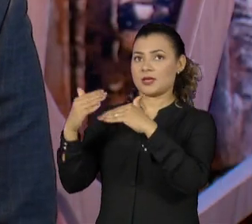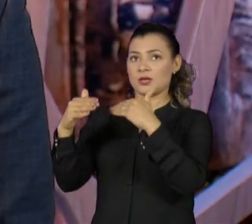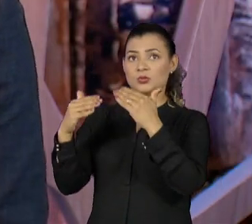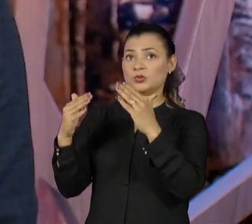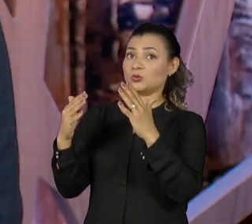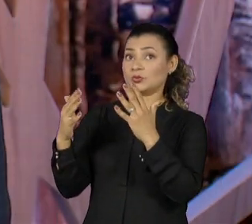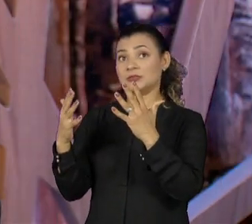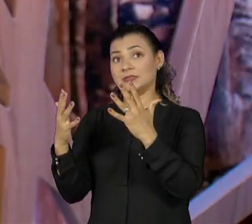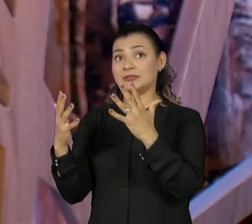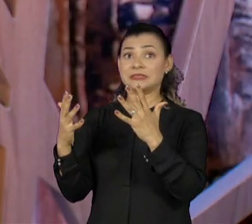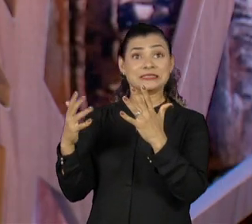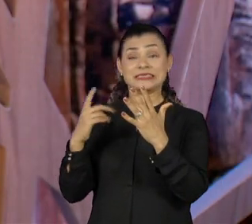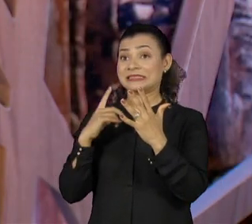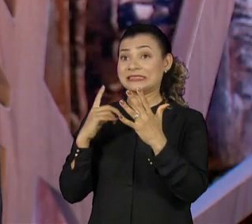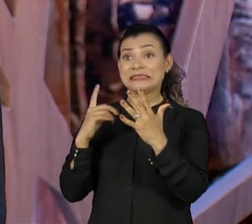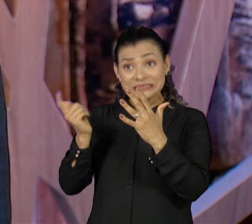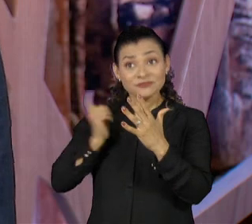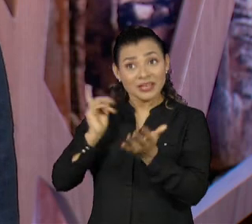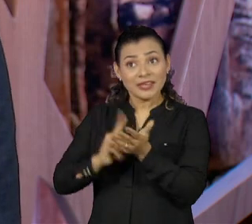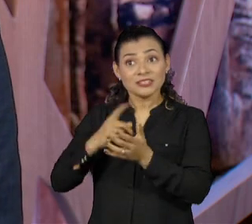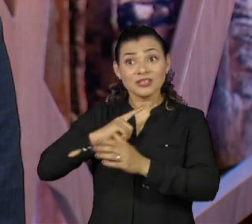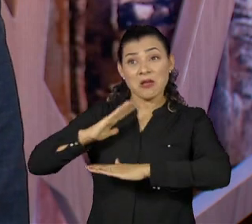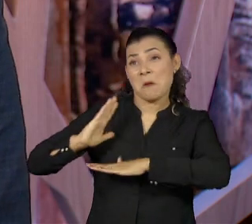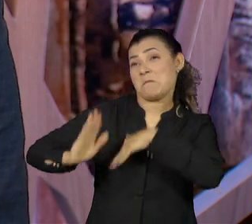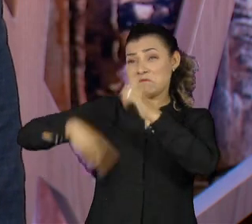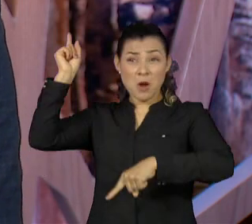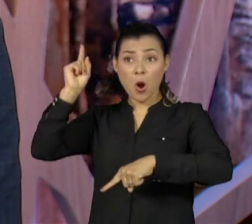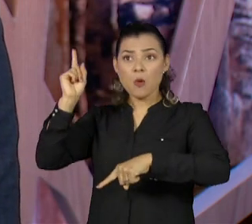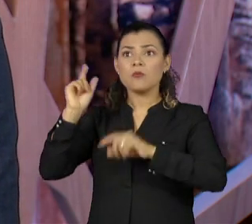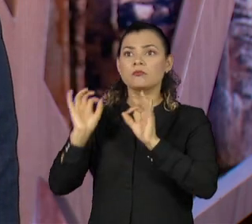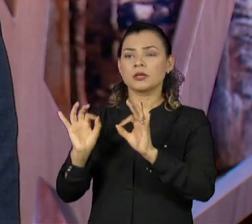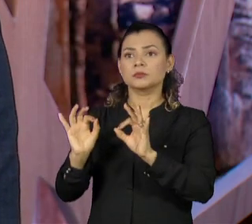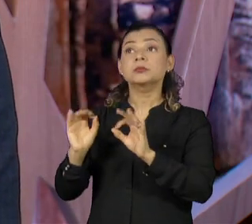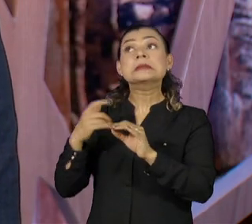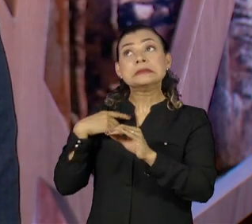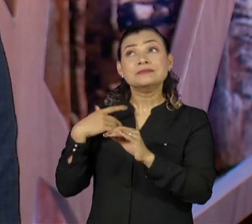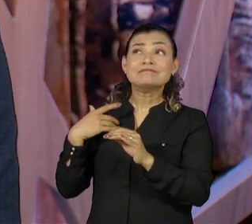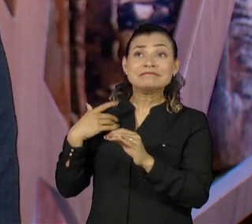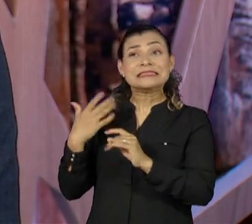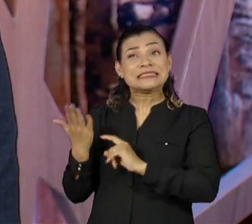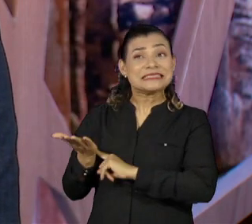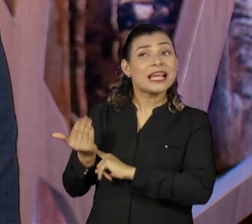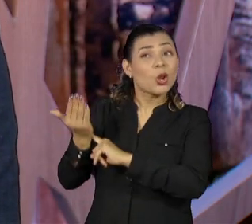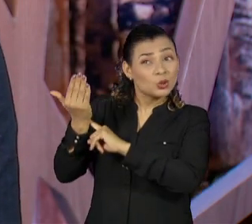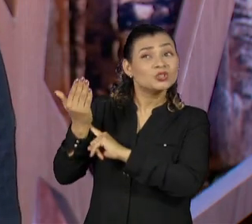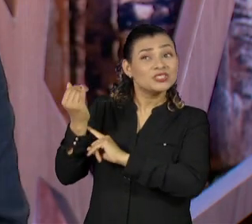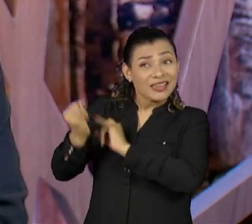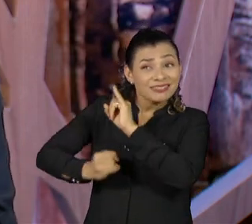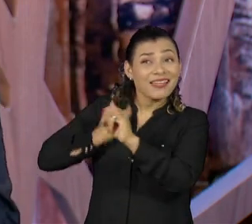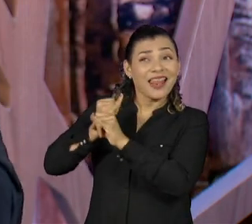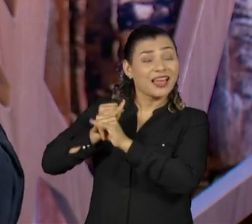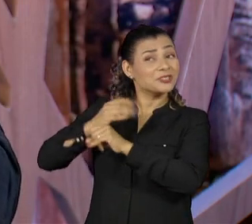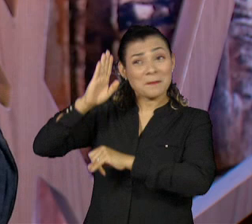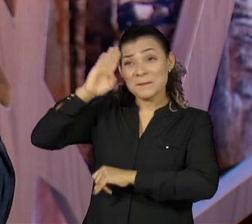Avanços gigantescos. É tecnologia... A digitalização,